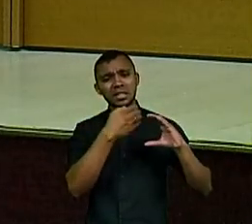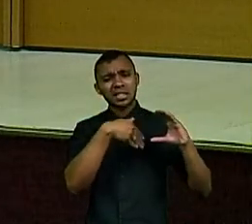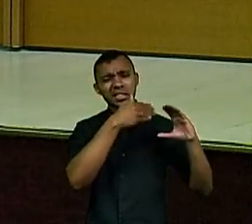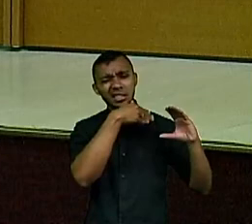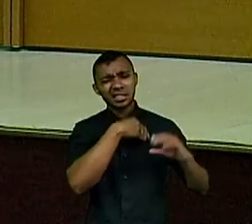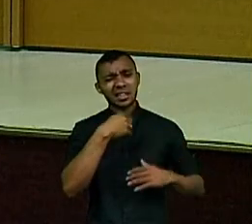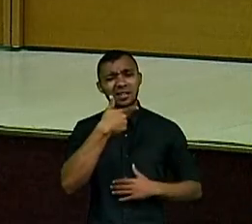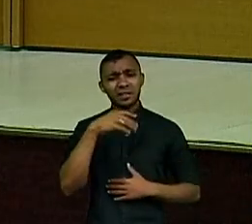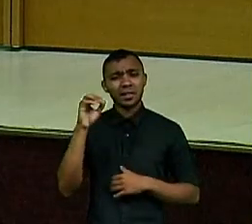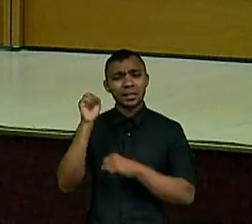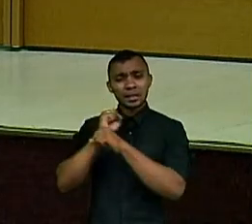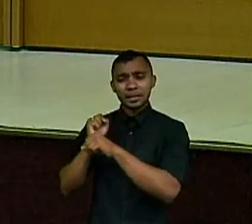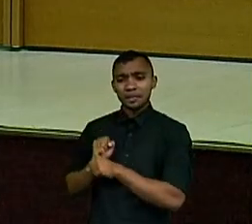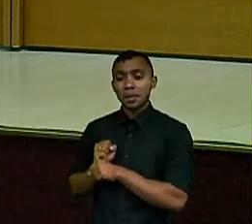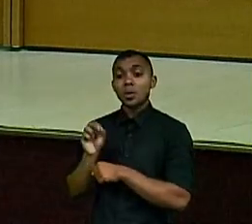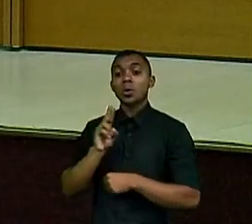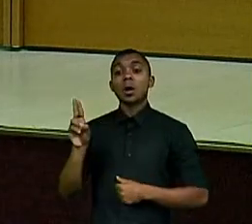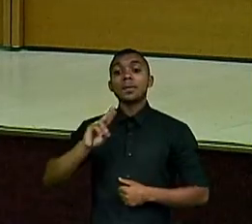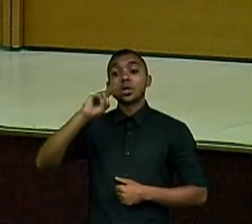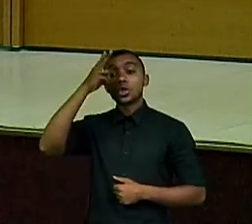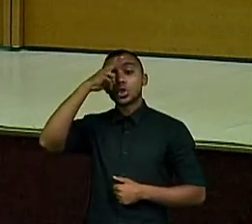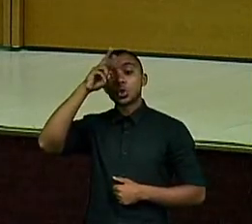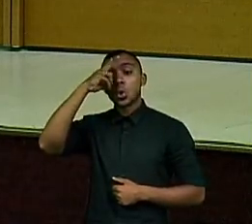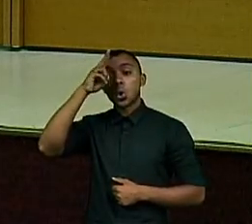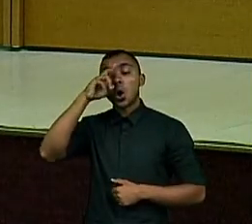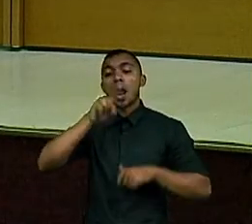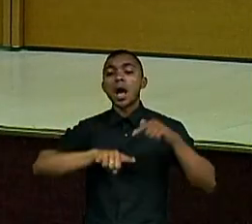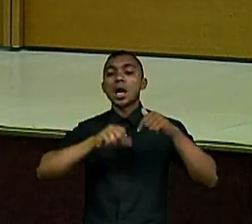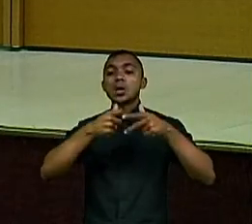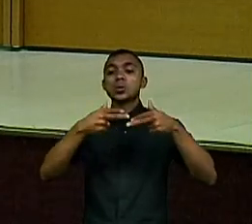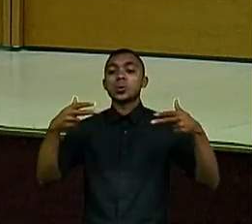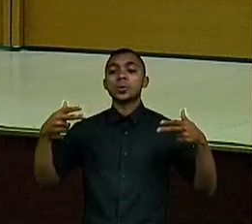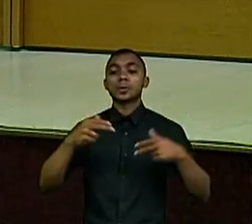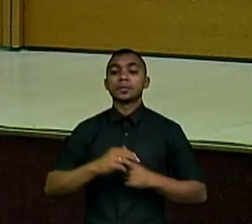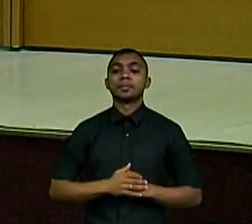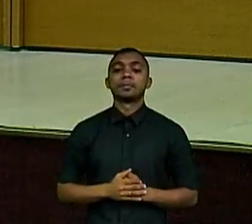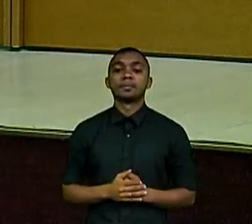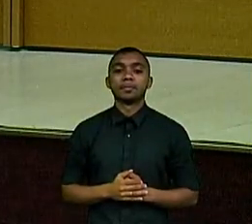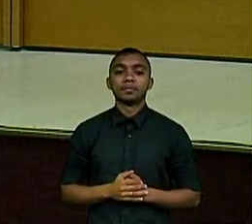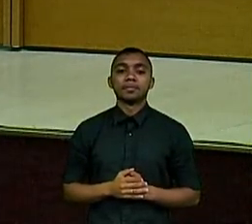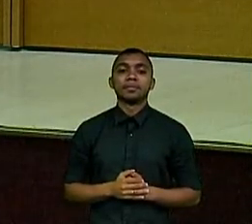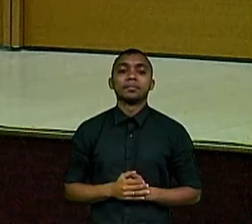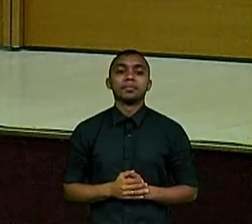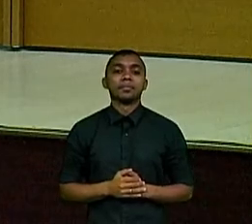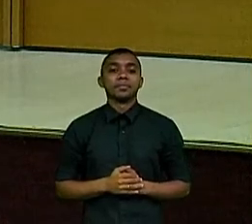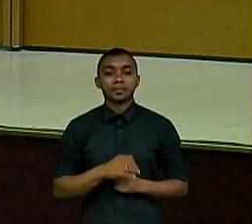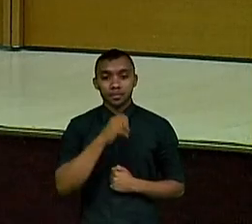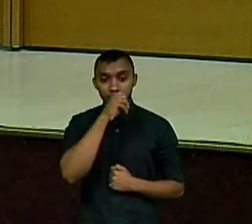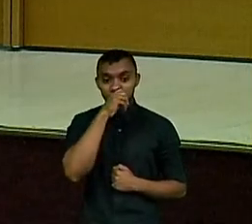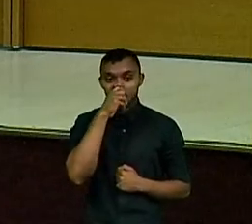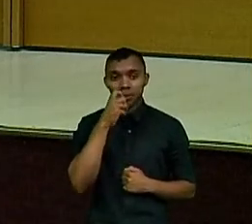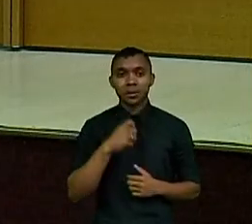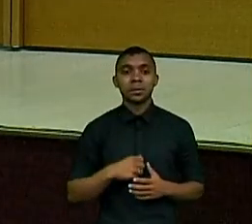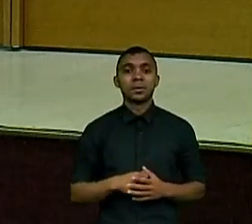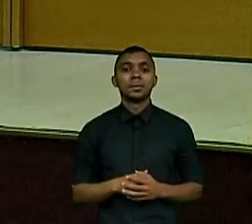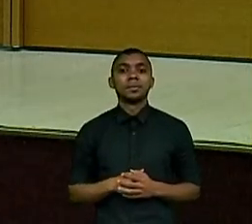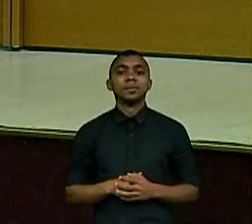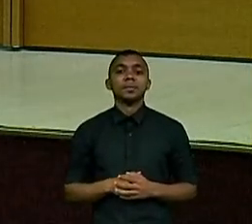anos chama-se a história das coisas professora Lidiane deve ter dado aula com esse vídeo não